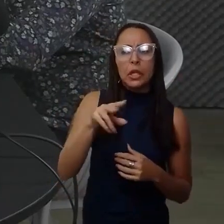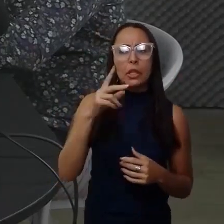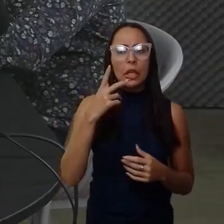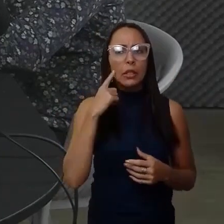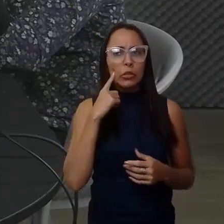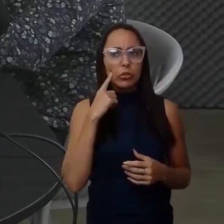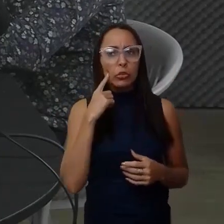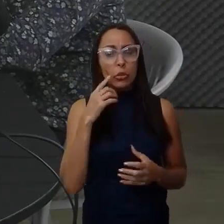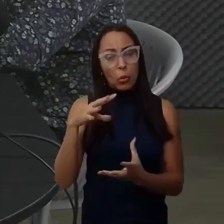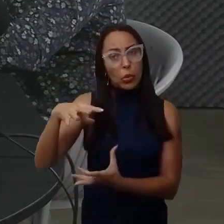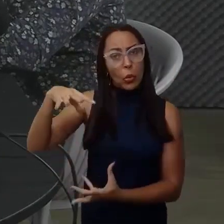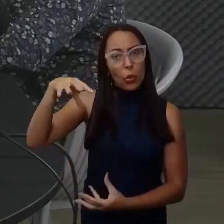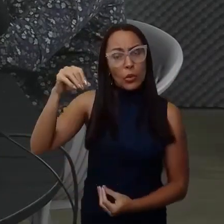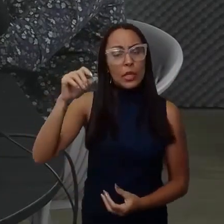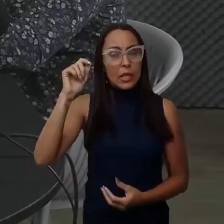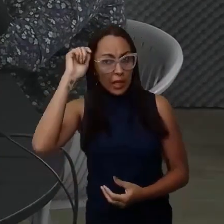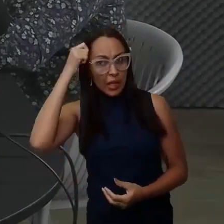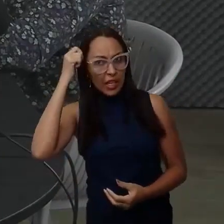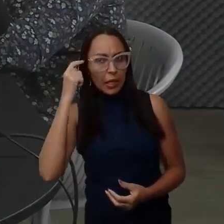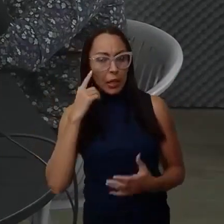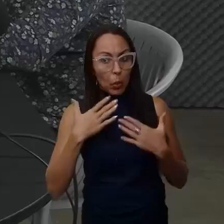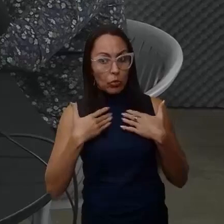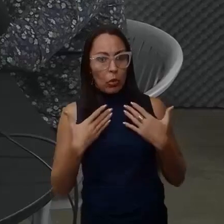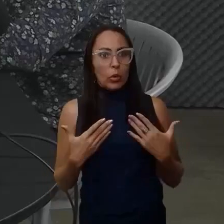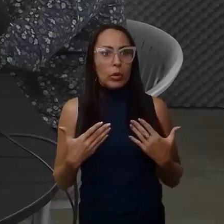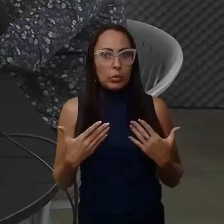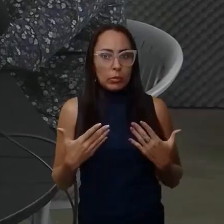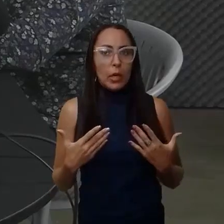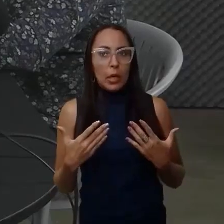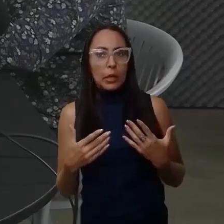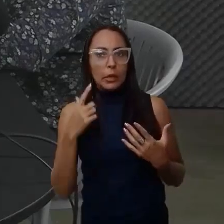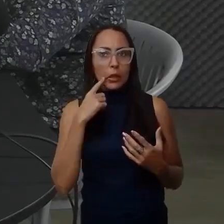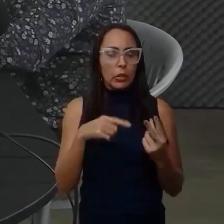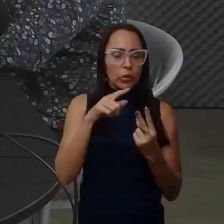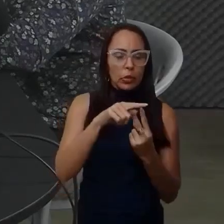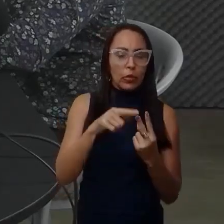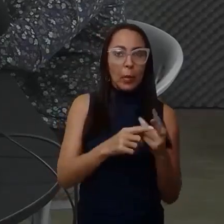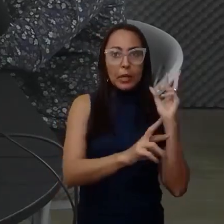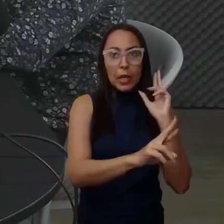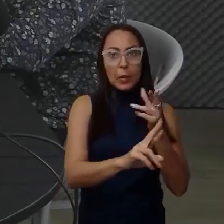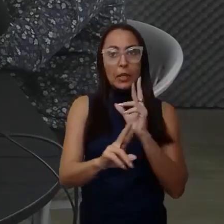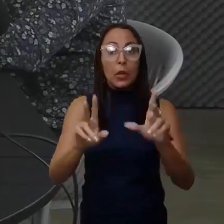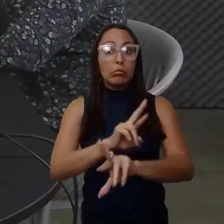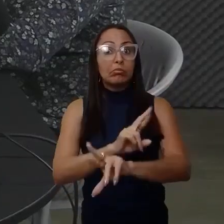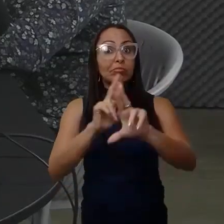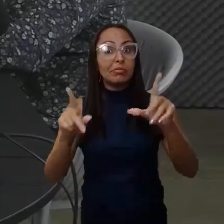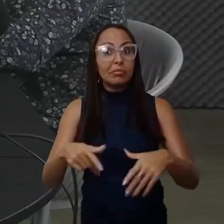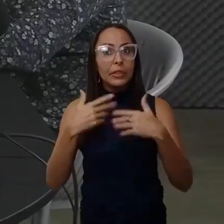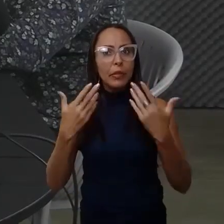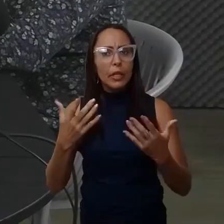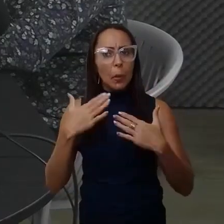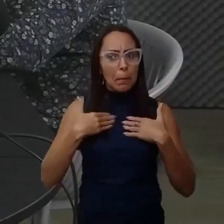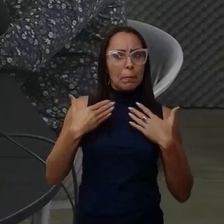né? Era um choque muito grande, assim, né? De 2 formas de representação diferentes, e aquilo ali me